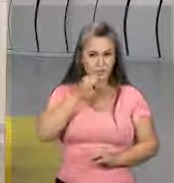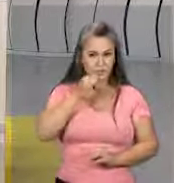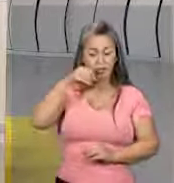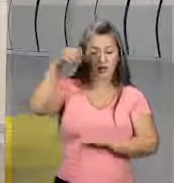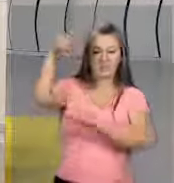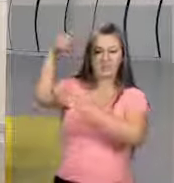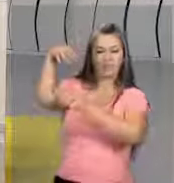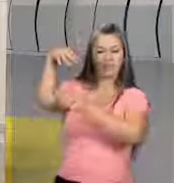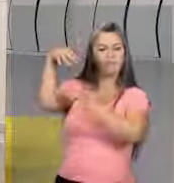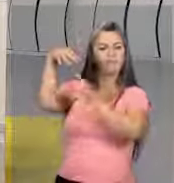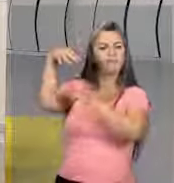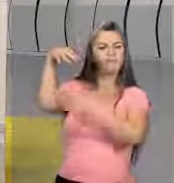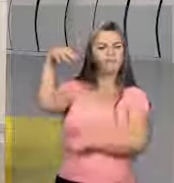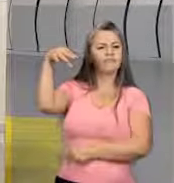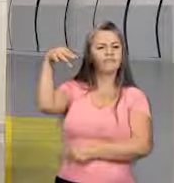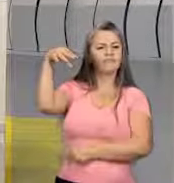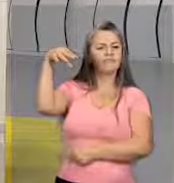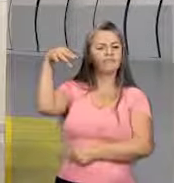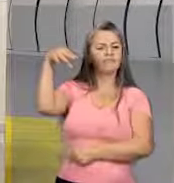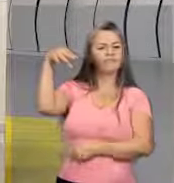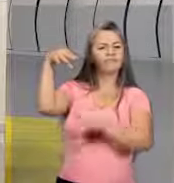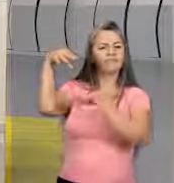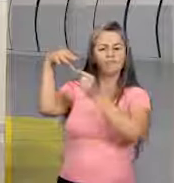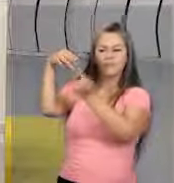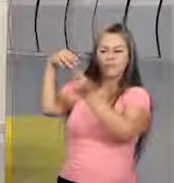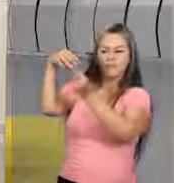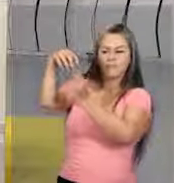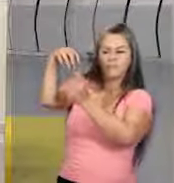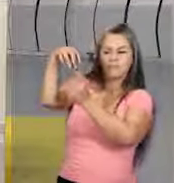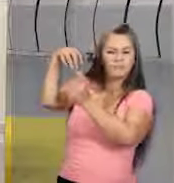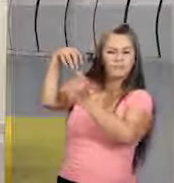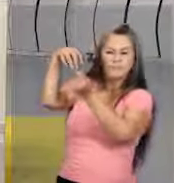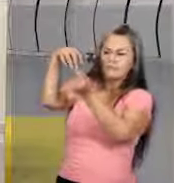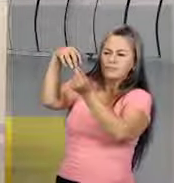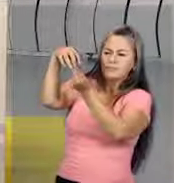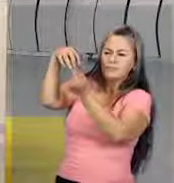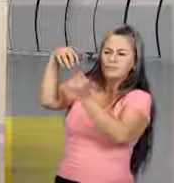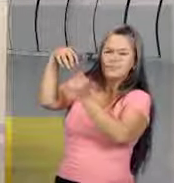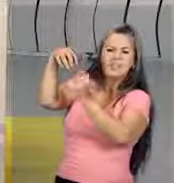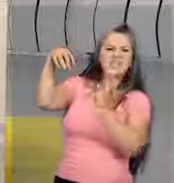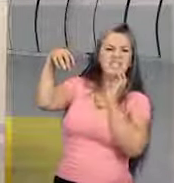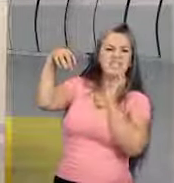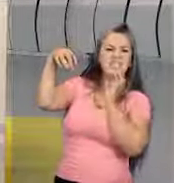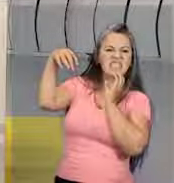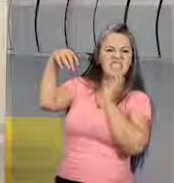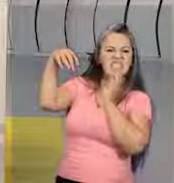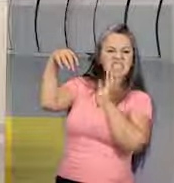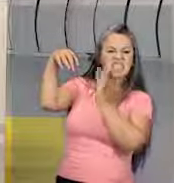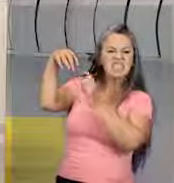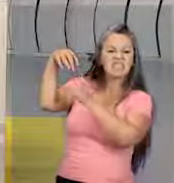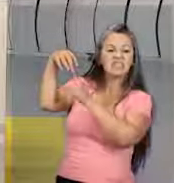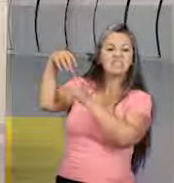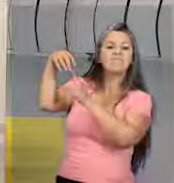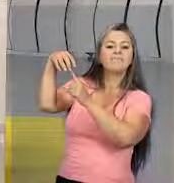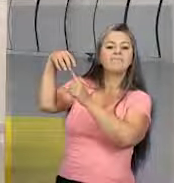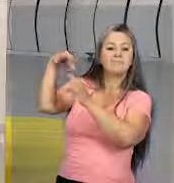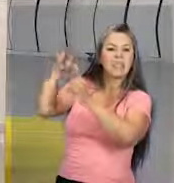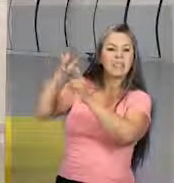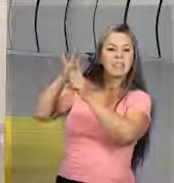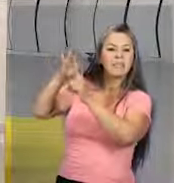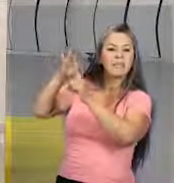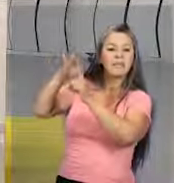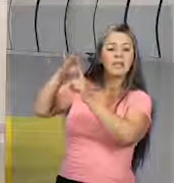com um filamento de tungstênio, esse filamento ele pode chegar a atingir uma temperatura